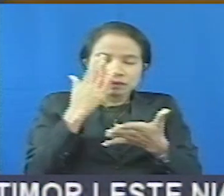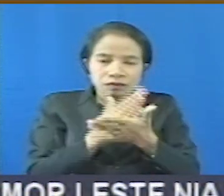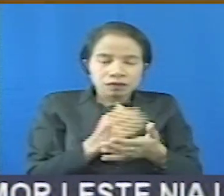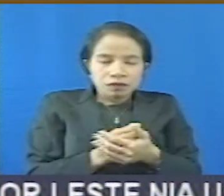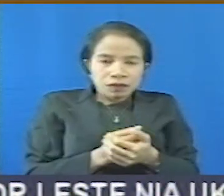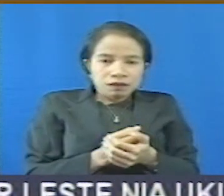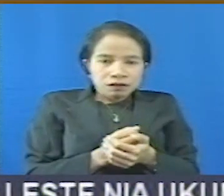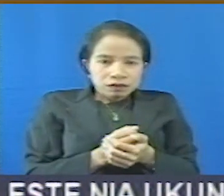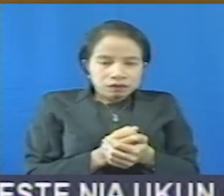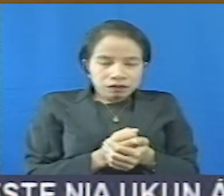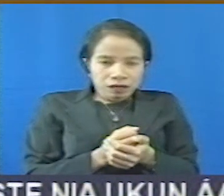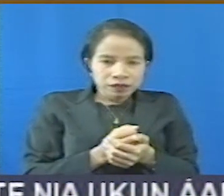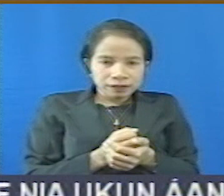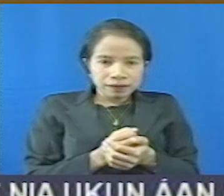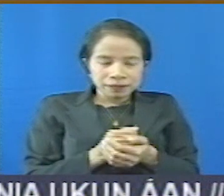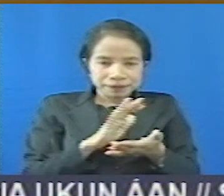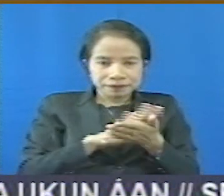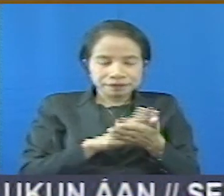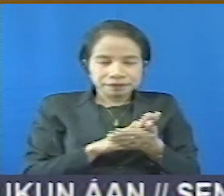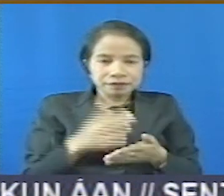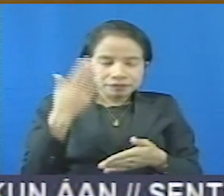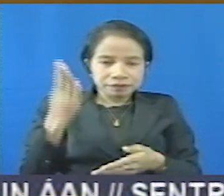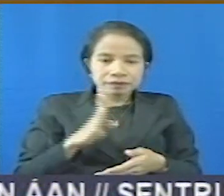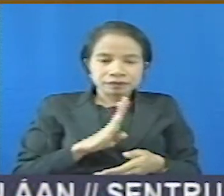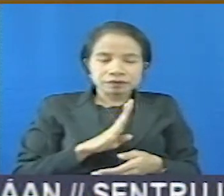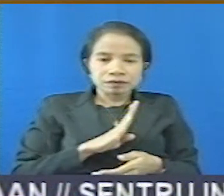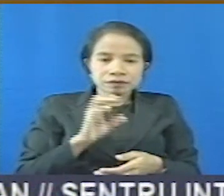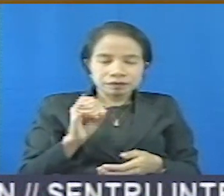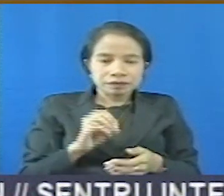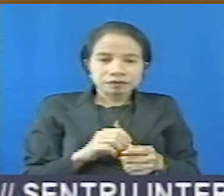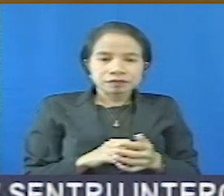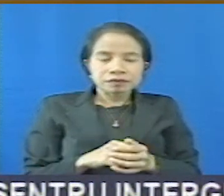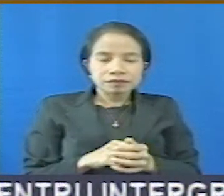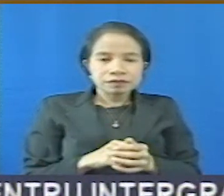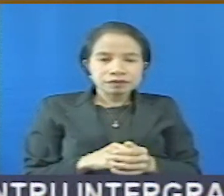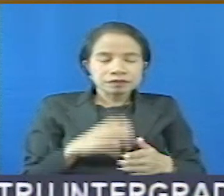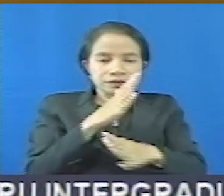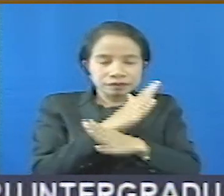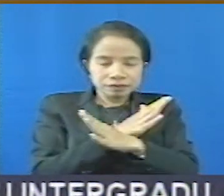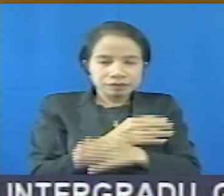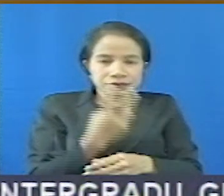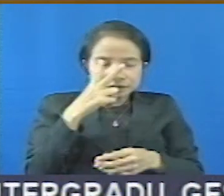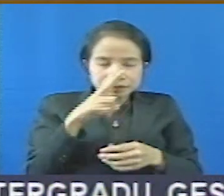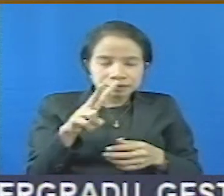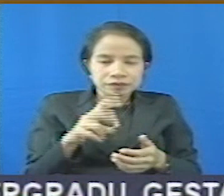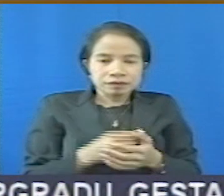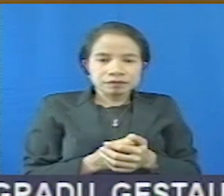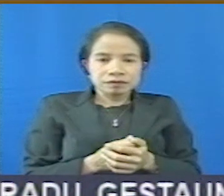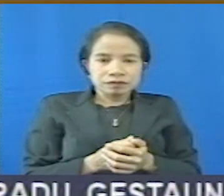e município Naba, mas be medidas de prevenção sirahanesan, check temperatura, depois